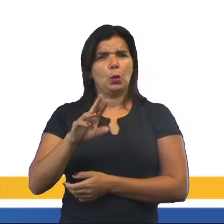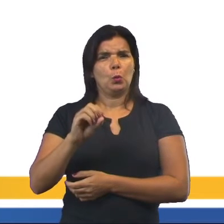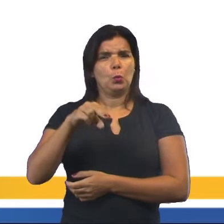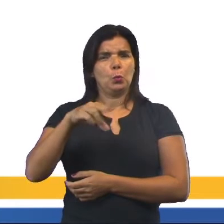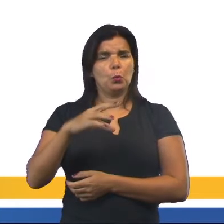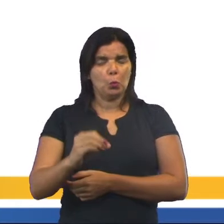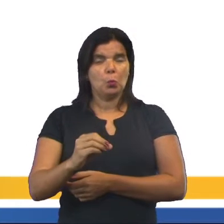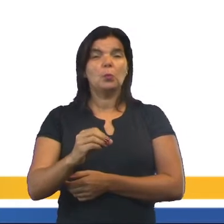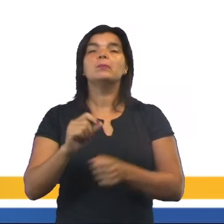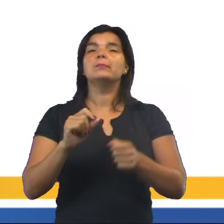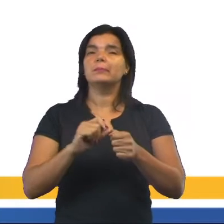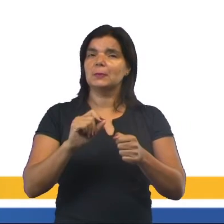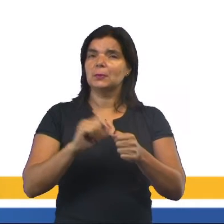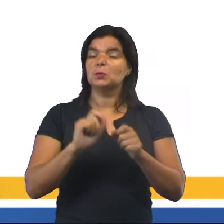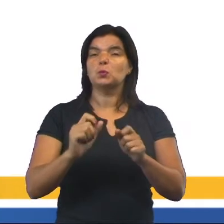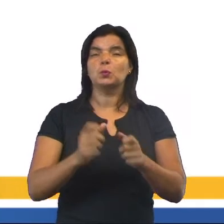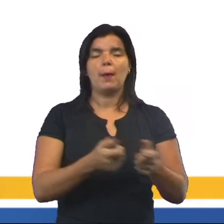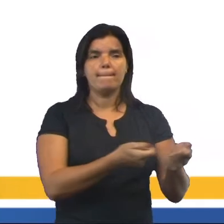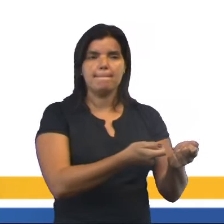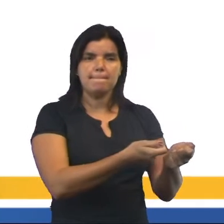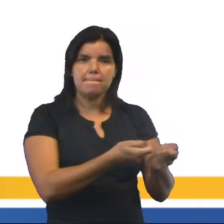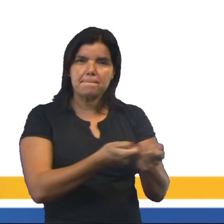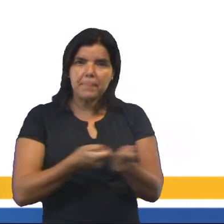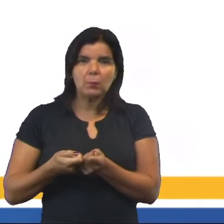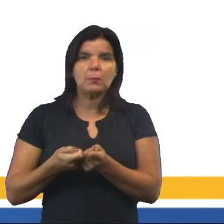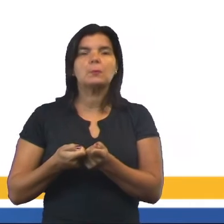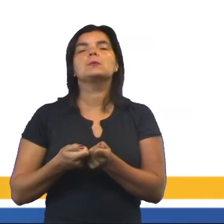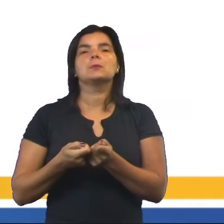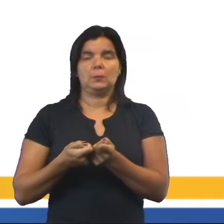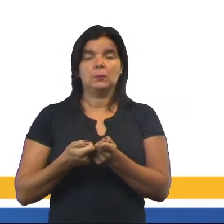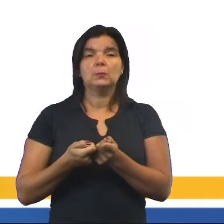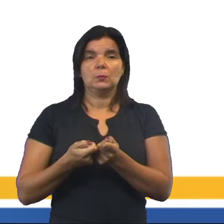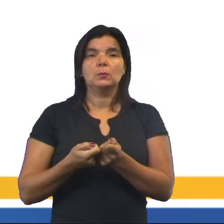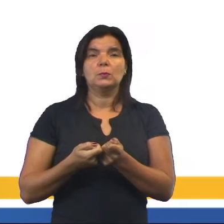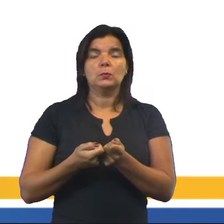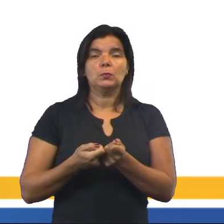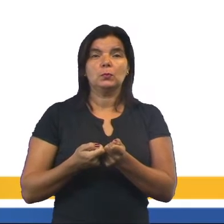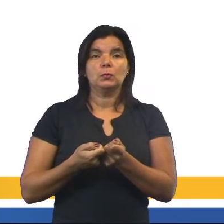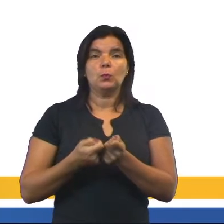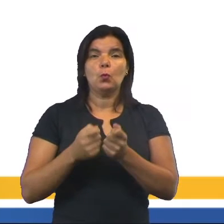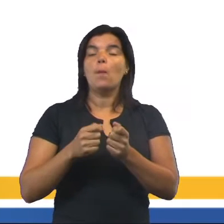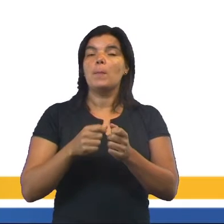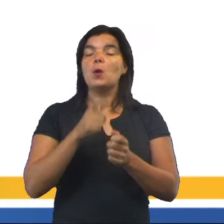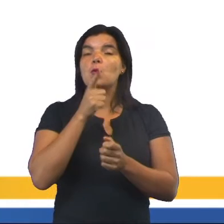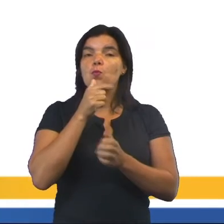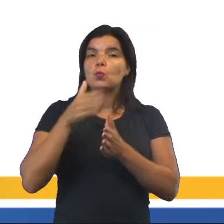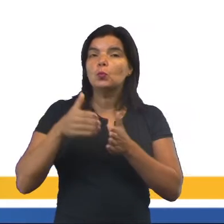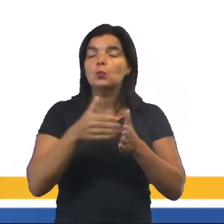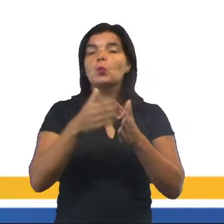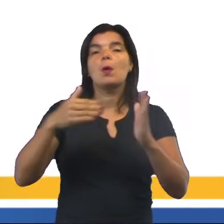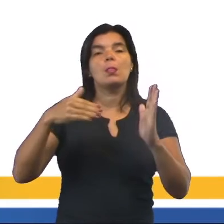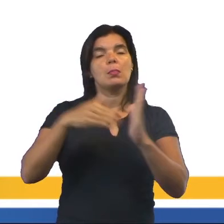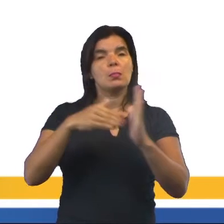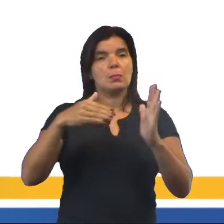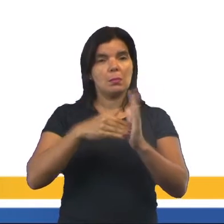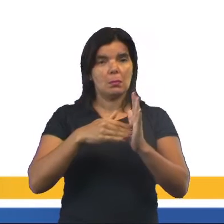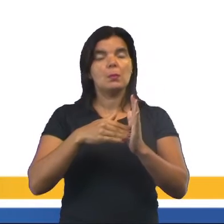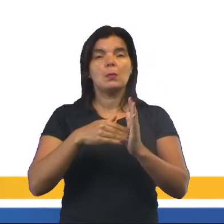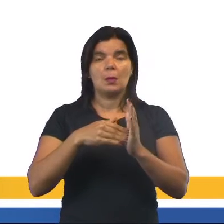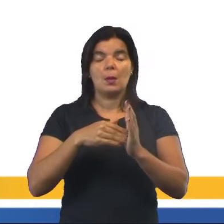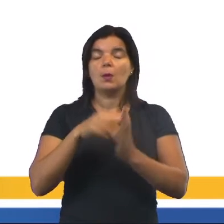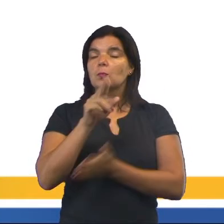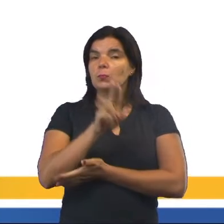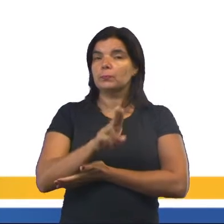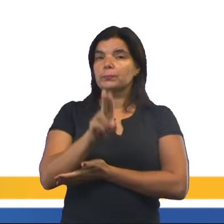isso mesmo que eles faziam. Eles conduziam os troncos pelos rios até o local onde eles iriam